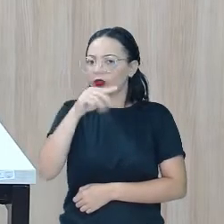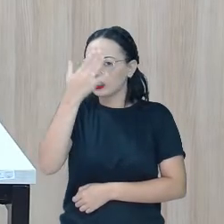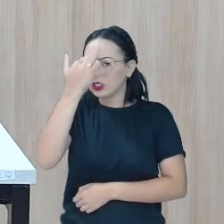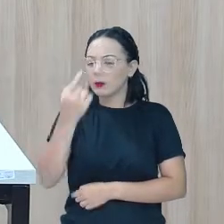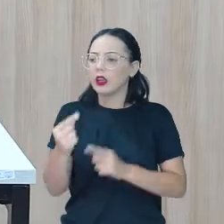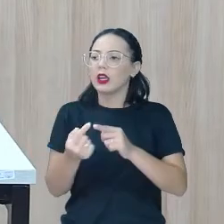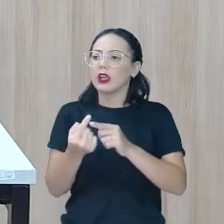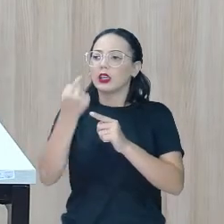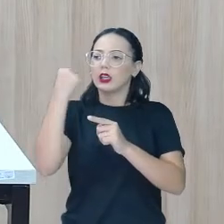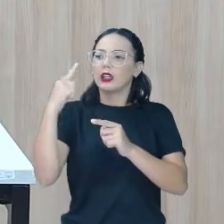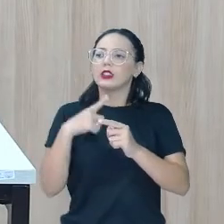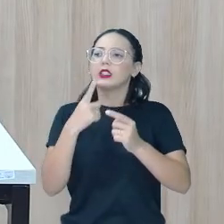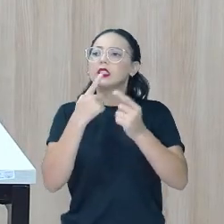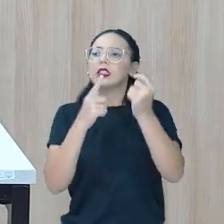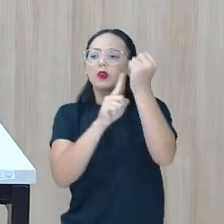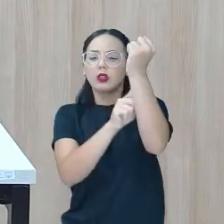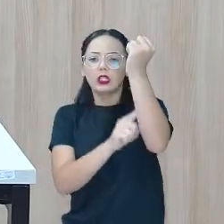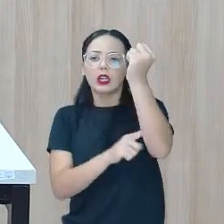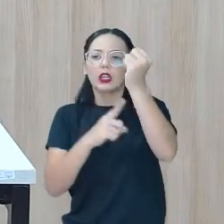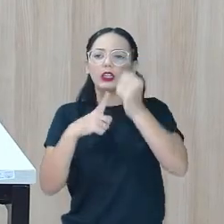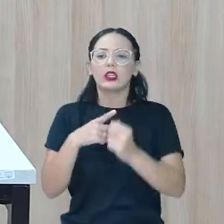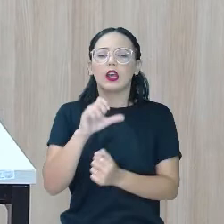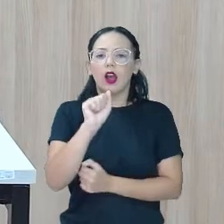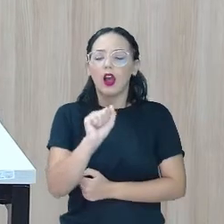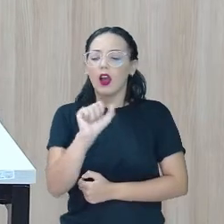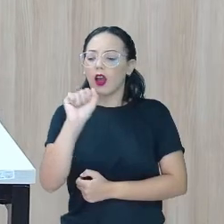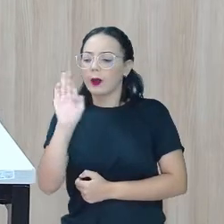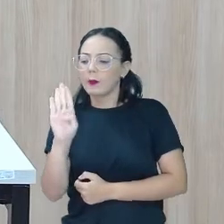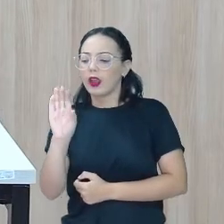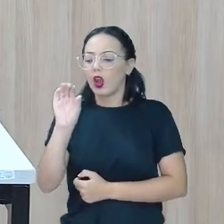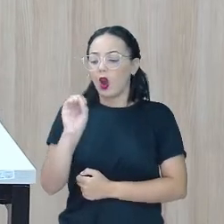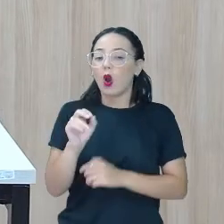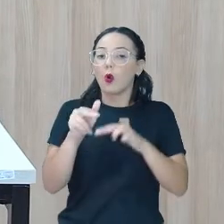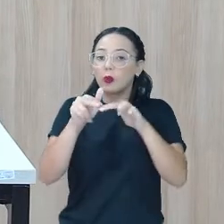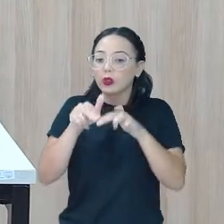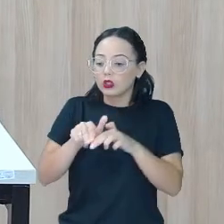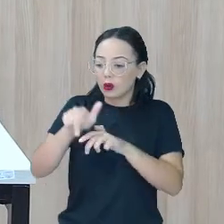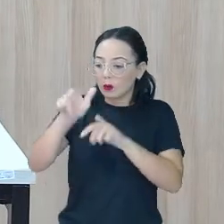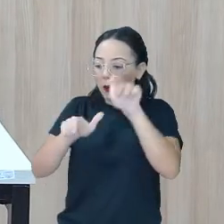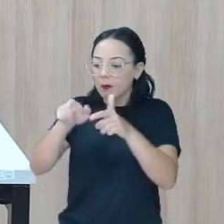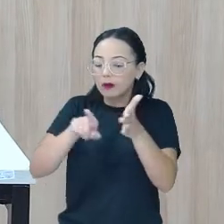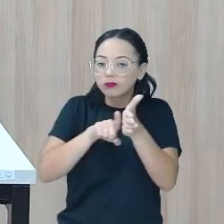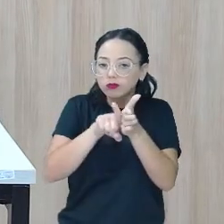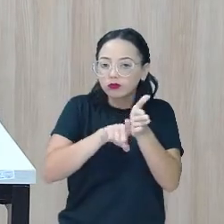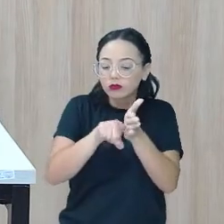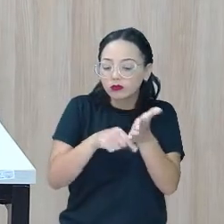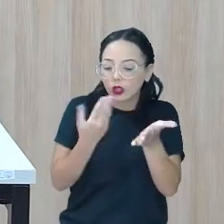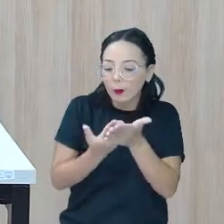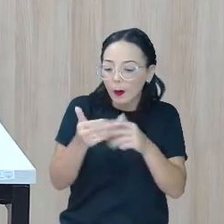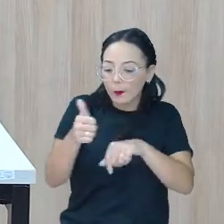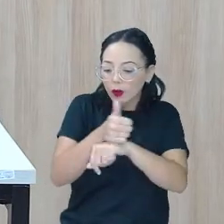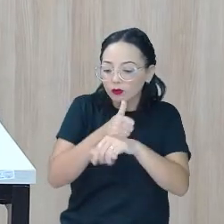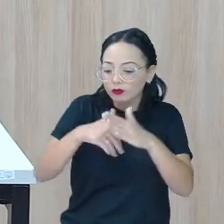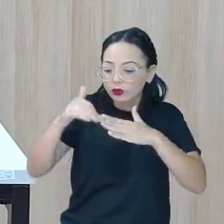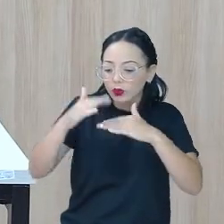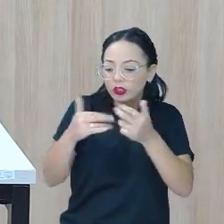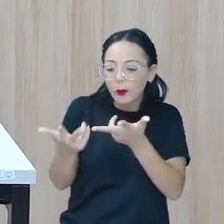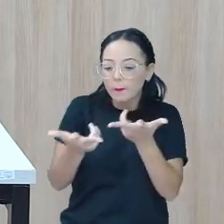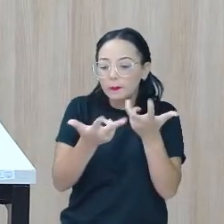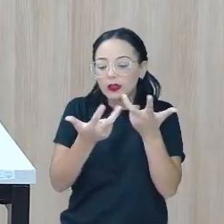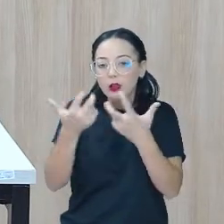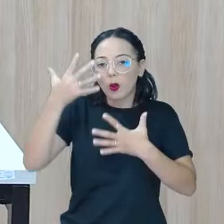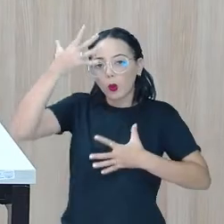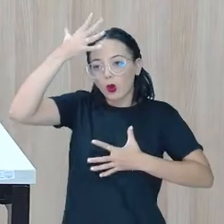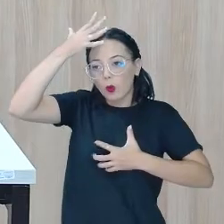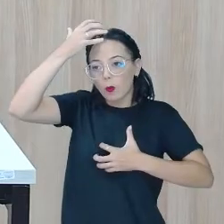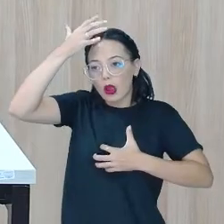sangue tinha tipo AB, O? Então, esses pesquisadores perceberam que essa espécie de macaco